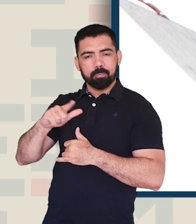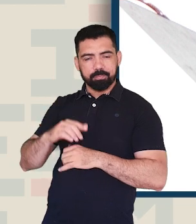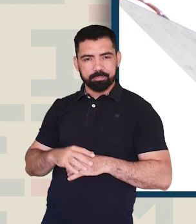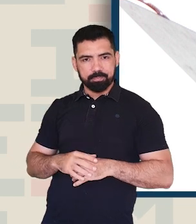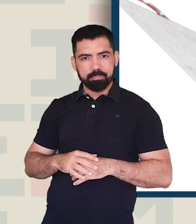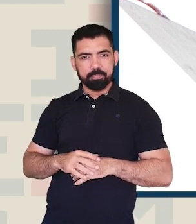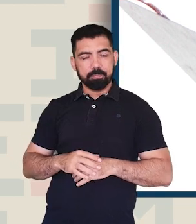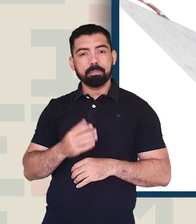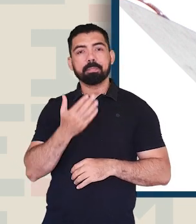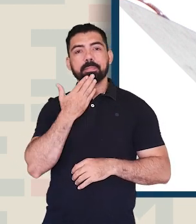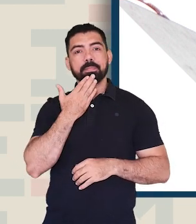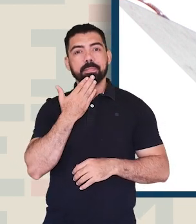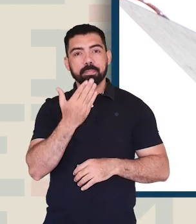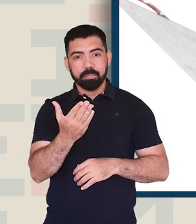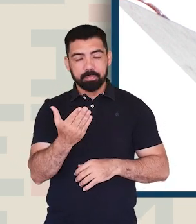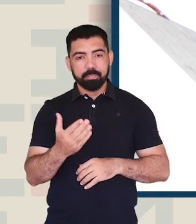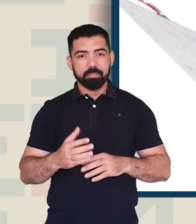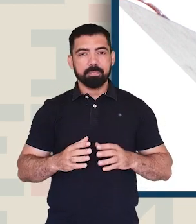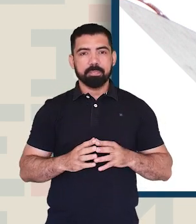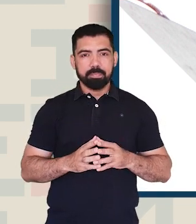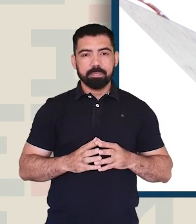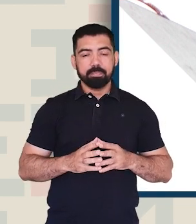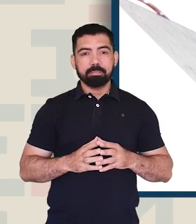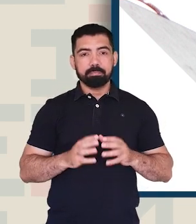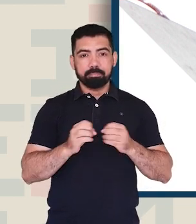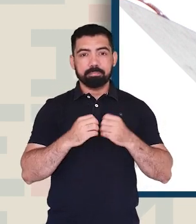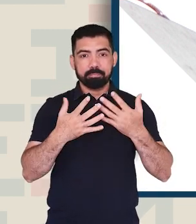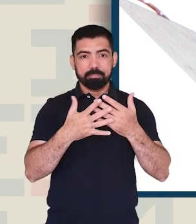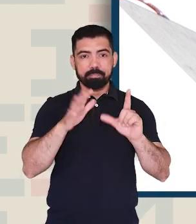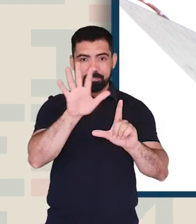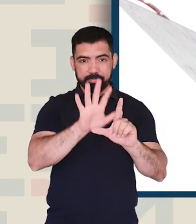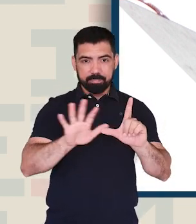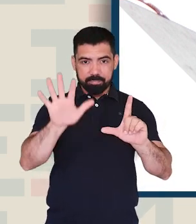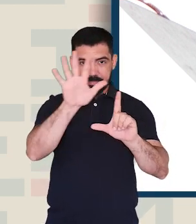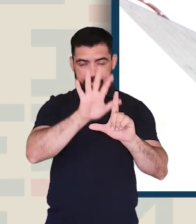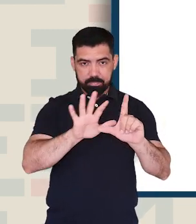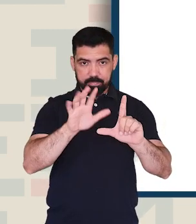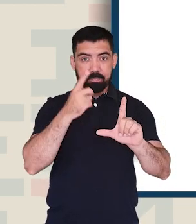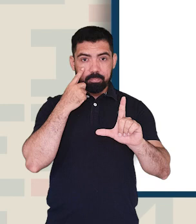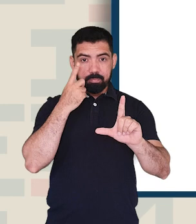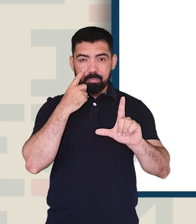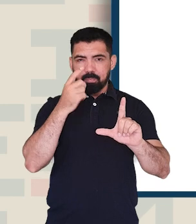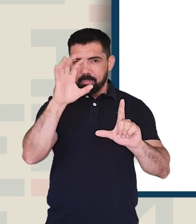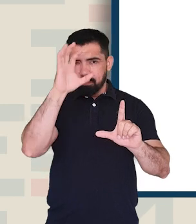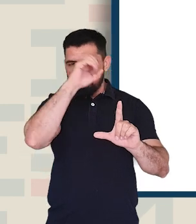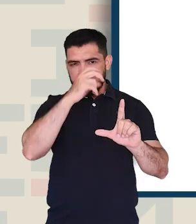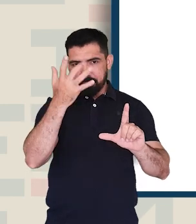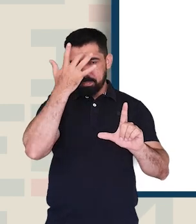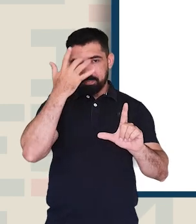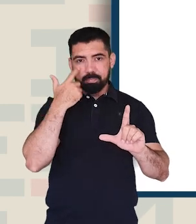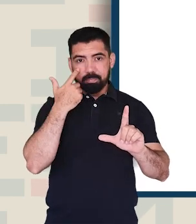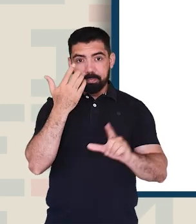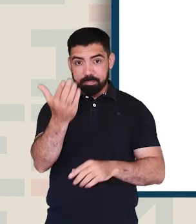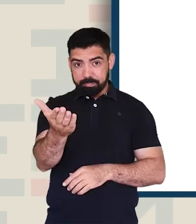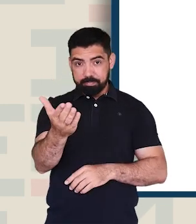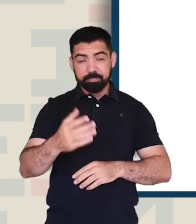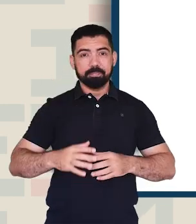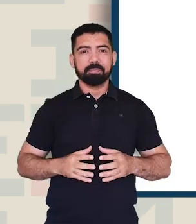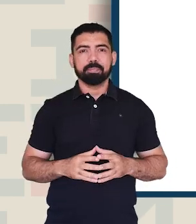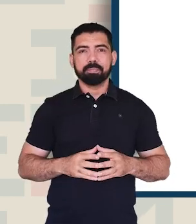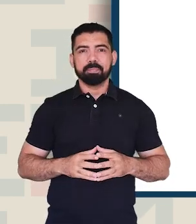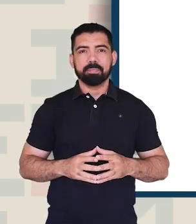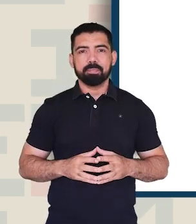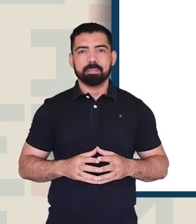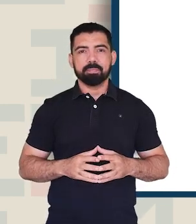vou pedir aqui aquele slide do campo harmônico para a gente dar uma olhada aqui. Pronto, se vocês verem